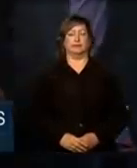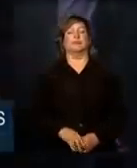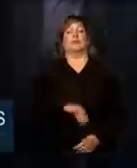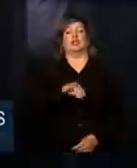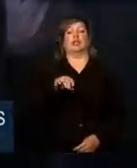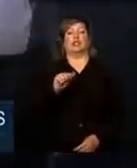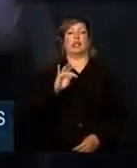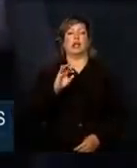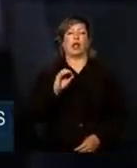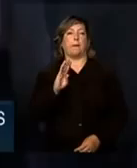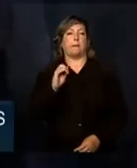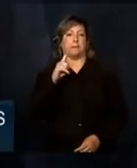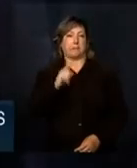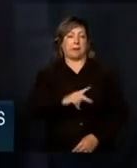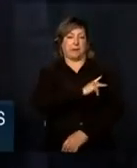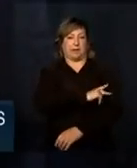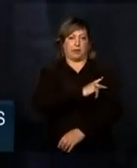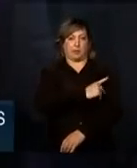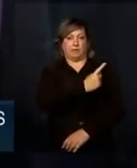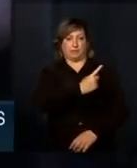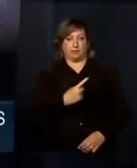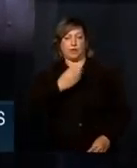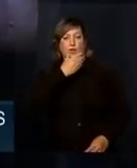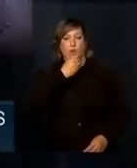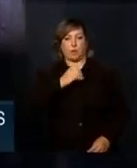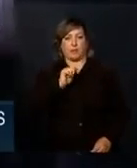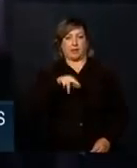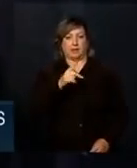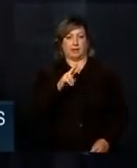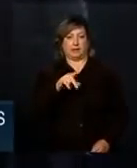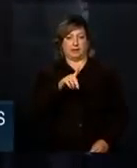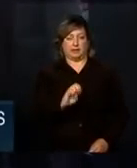Jatobá do Piauí, Dalberto Rocha de Andrade;